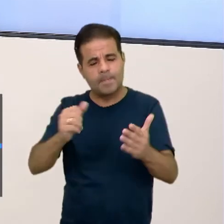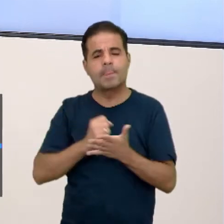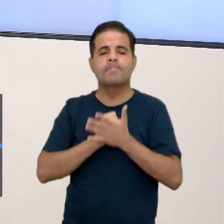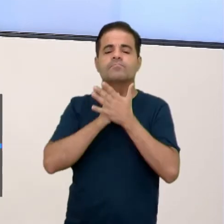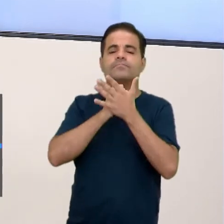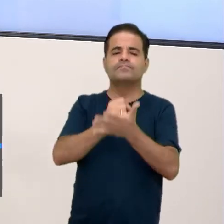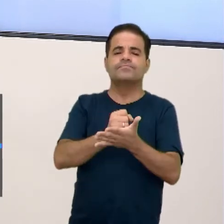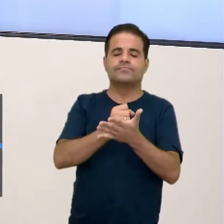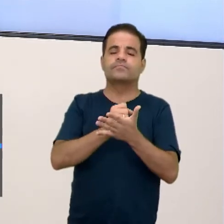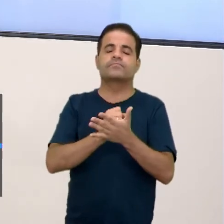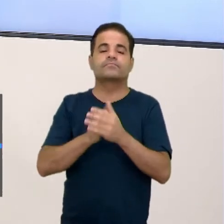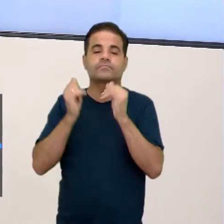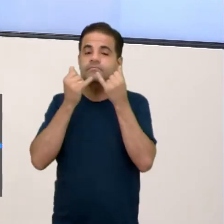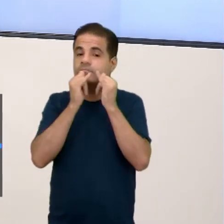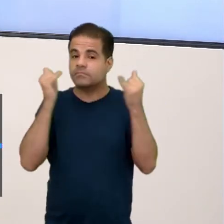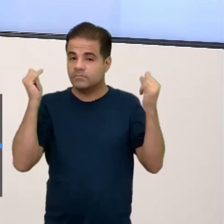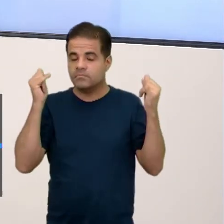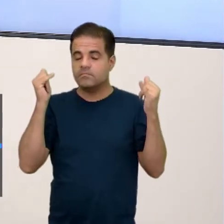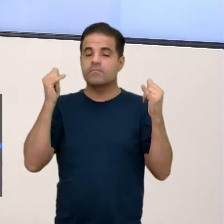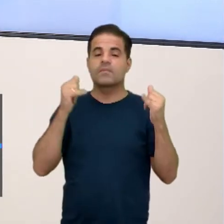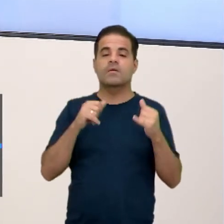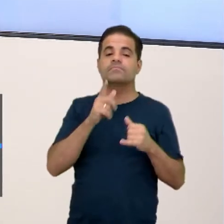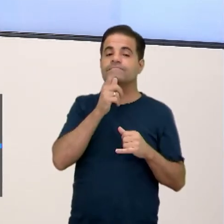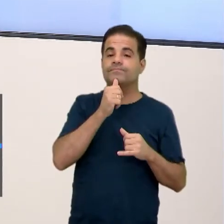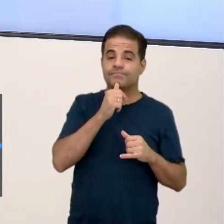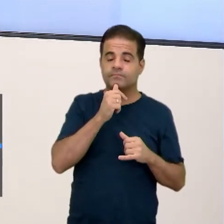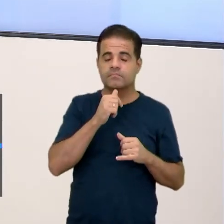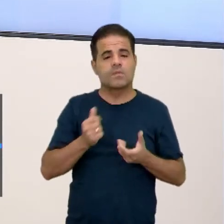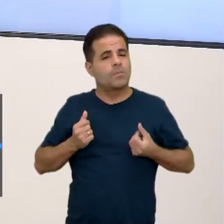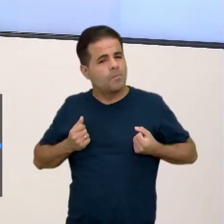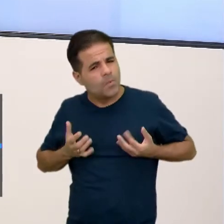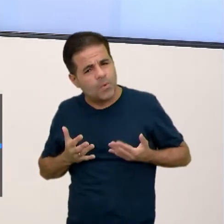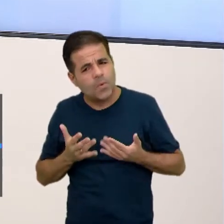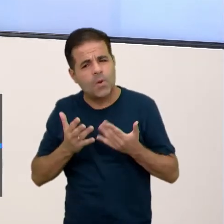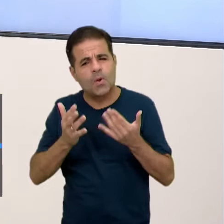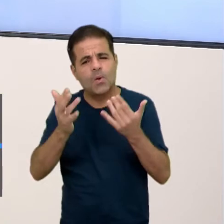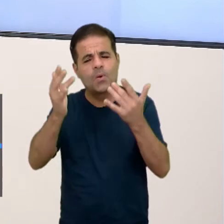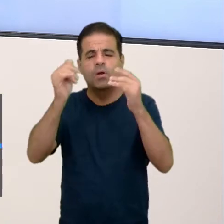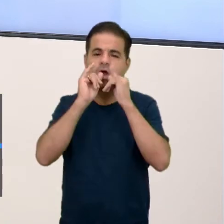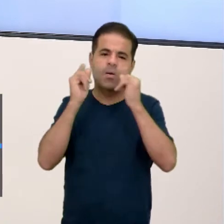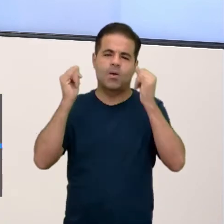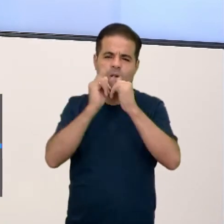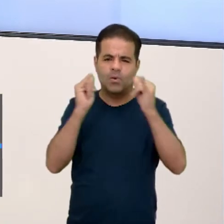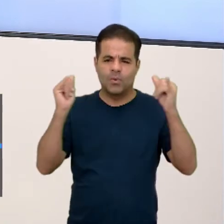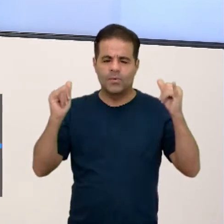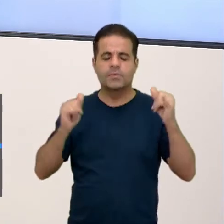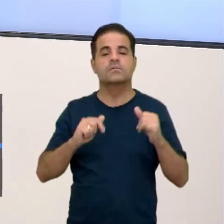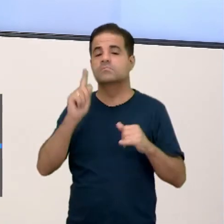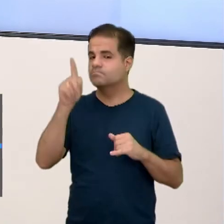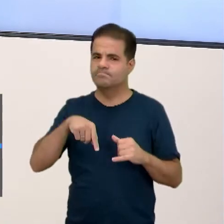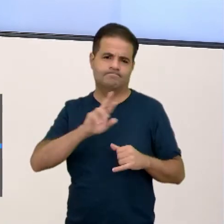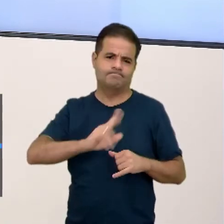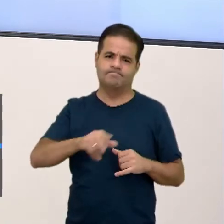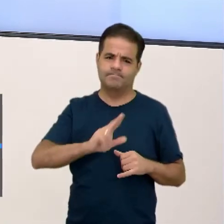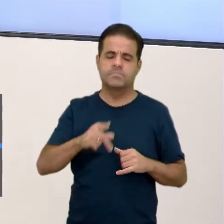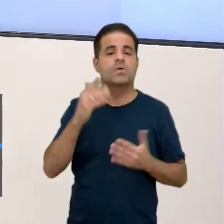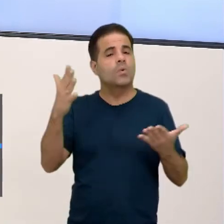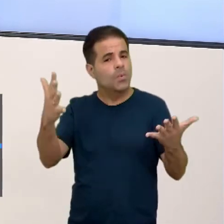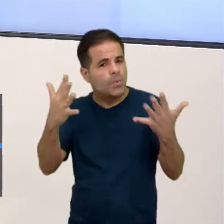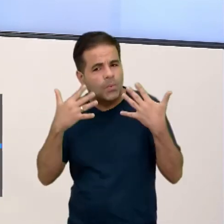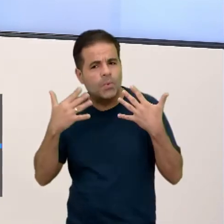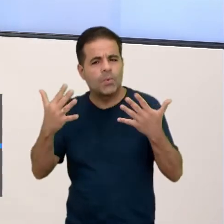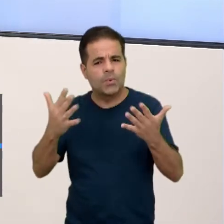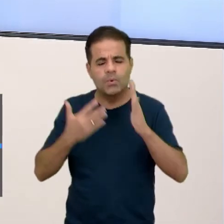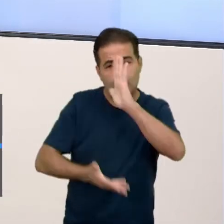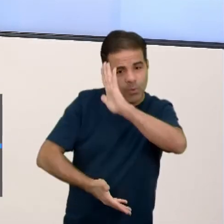calor, esta energia. Então, a água, o vapor, eles não são a energia, tá certo? A energia é o calor que é